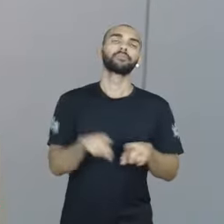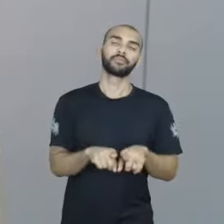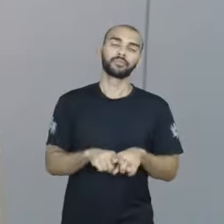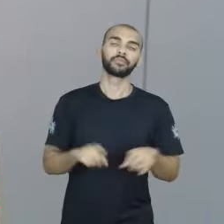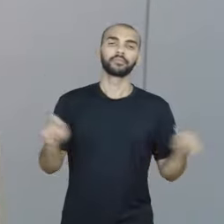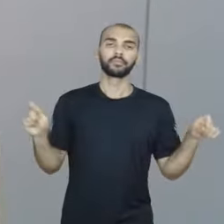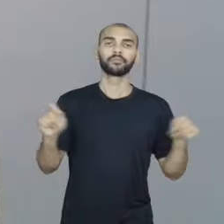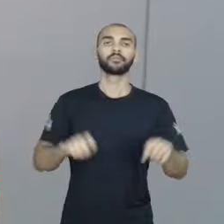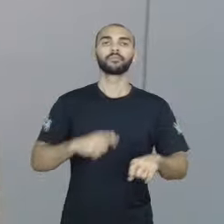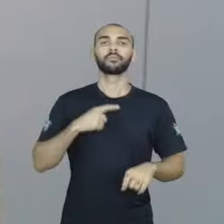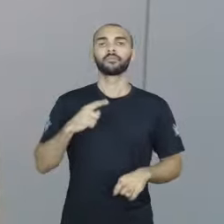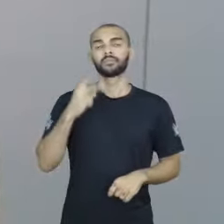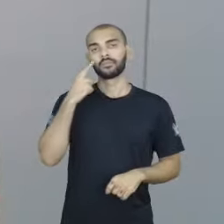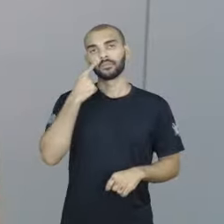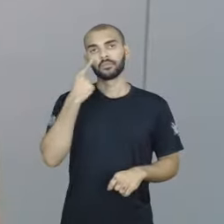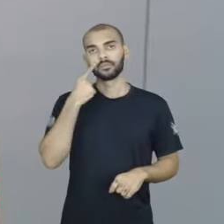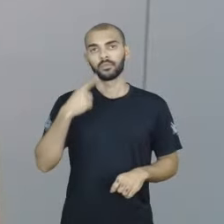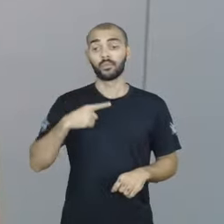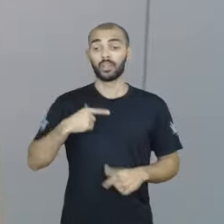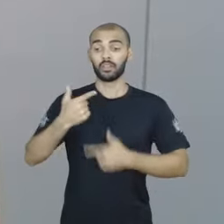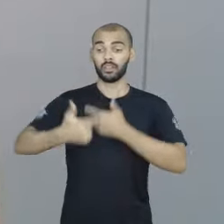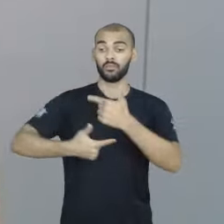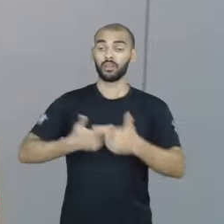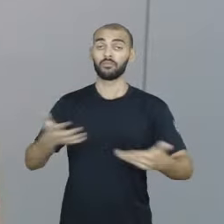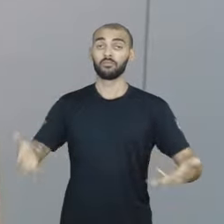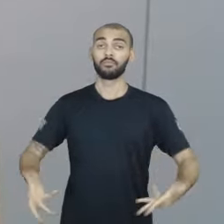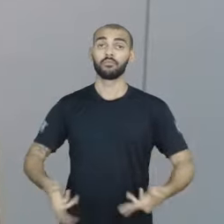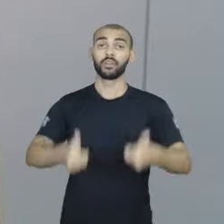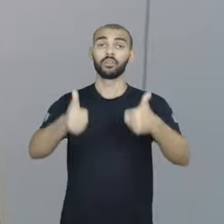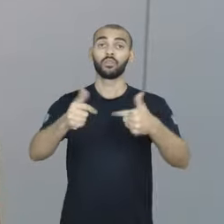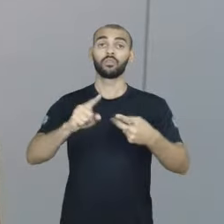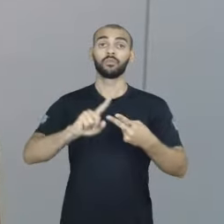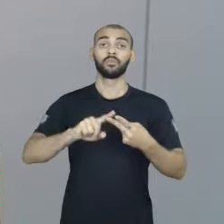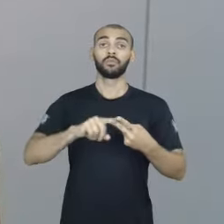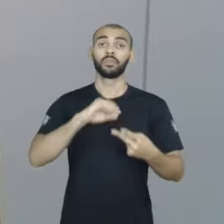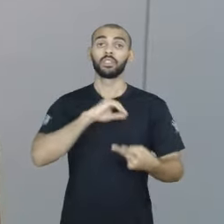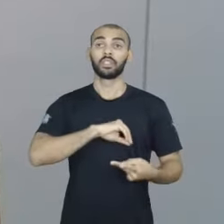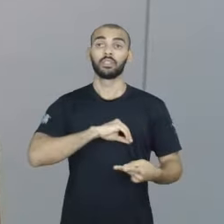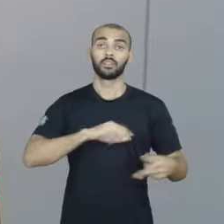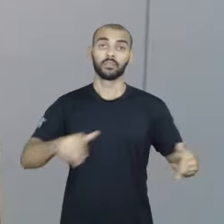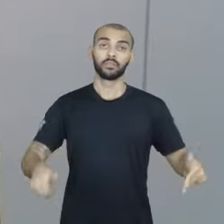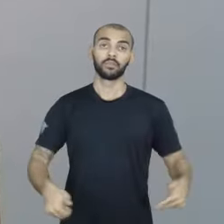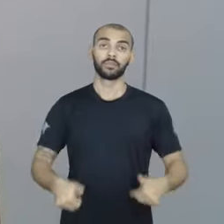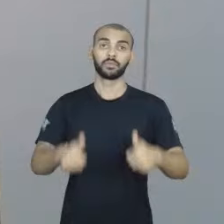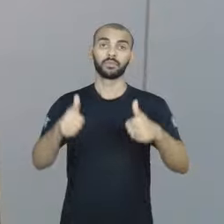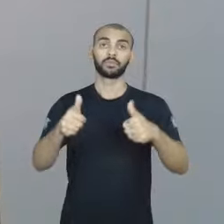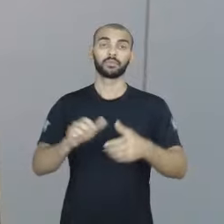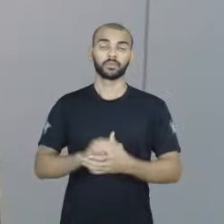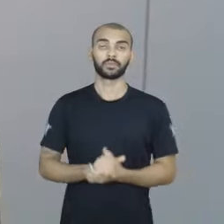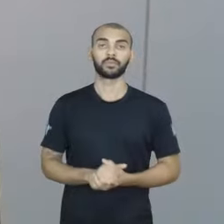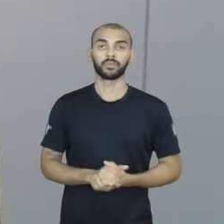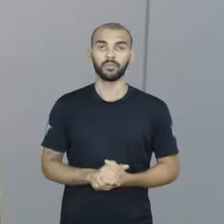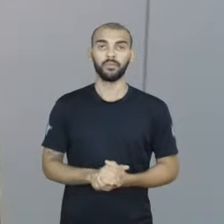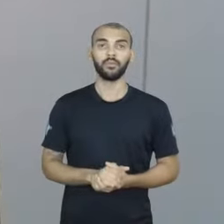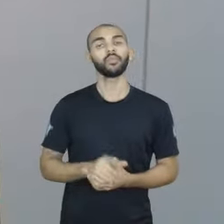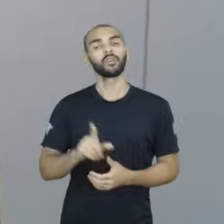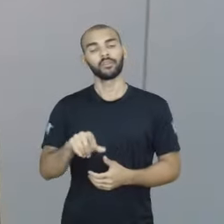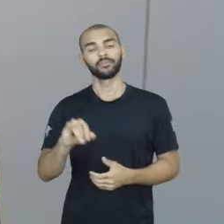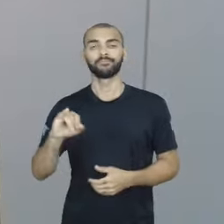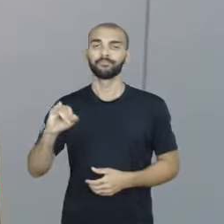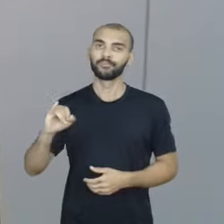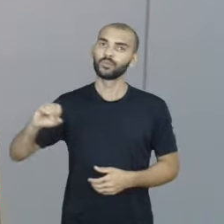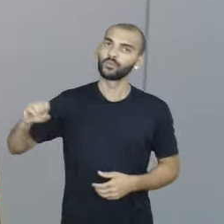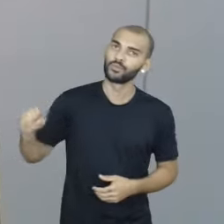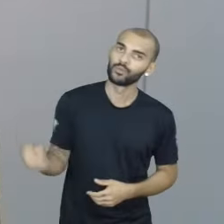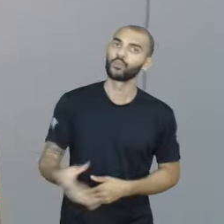se reflete em empregos melhores com salários melhores. Então, de fato, é uma inovação que nós estamos